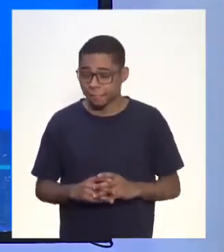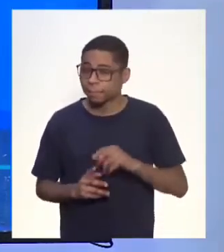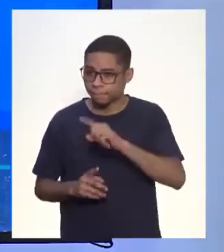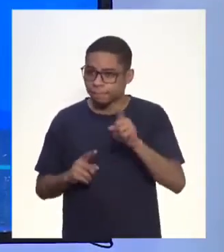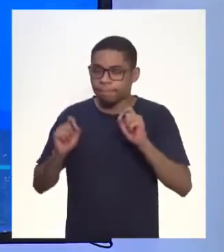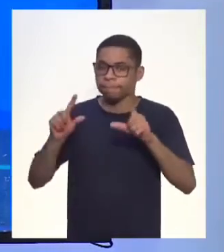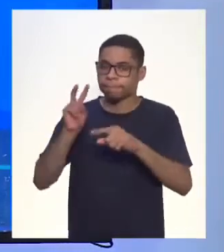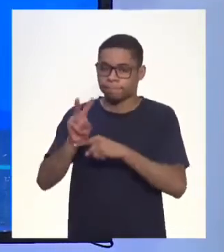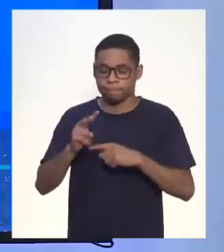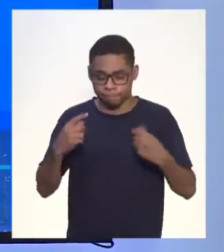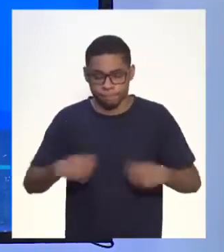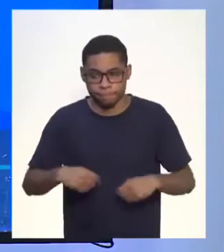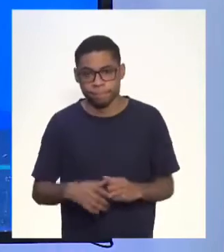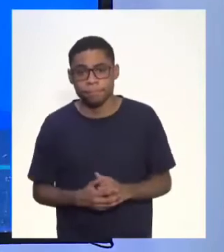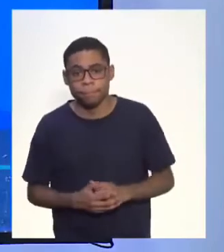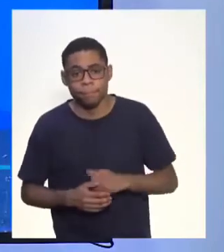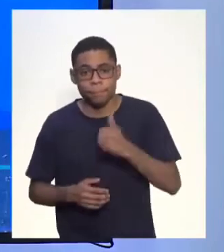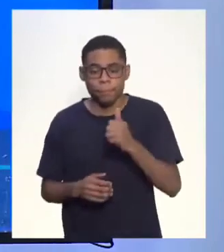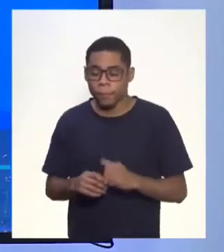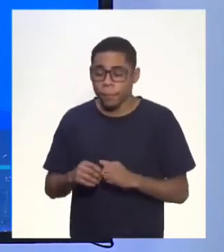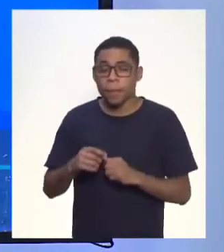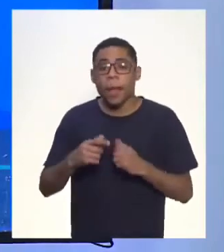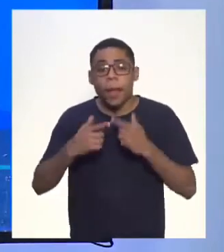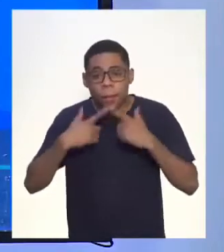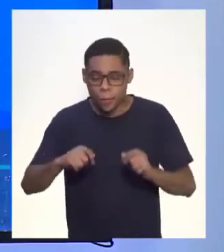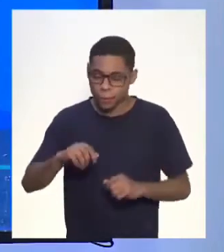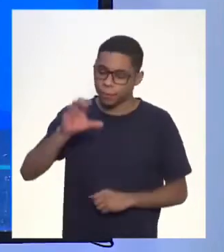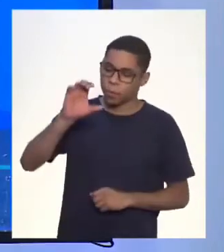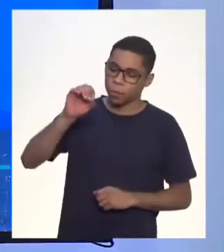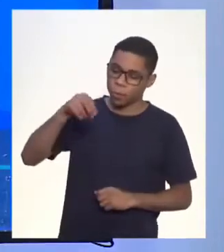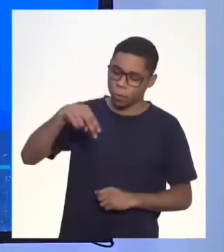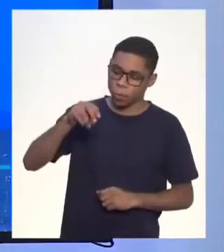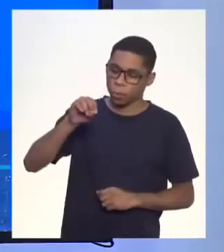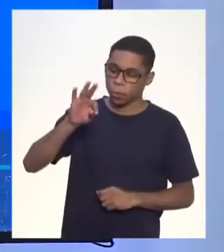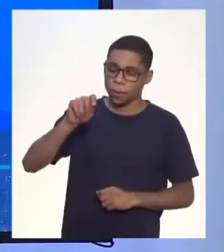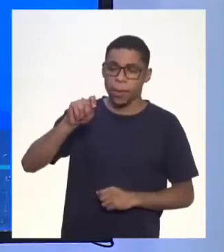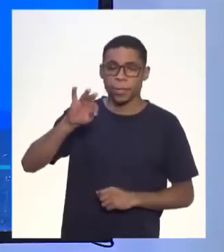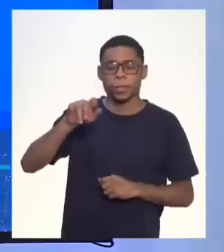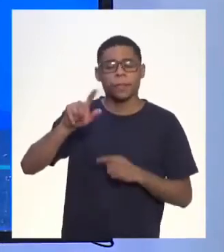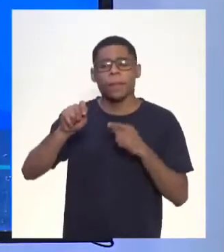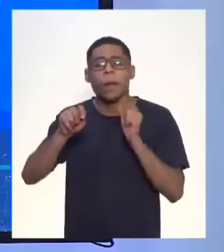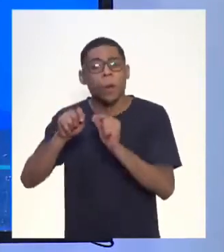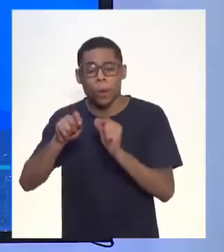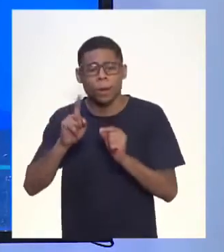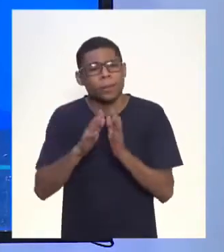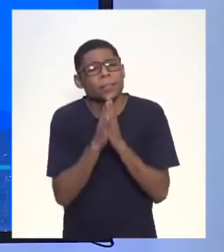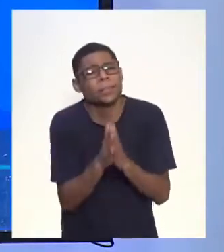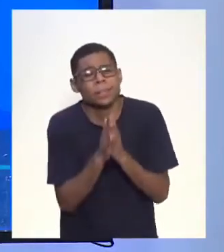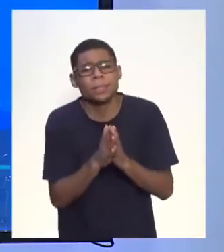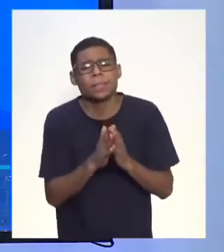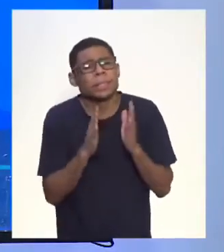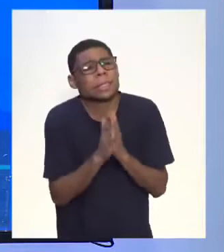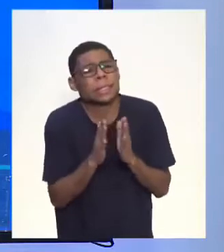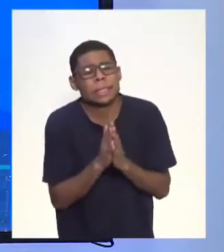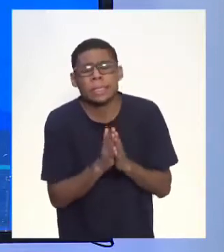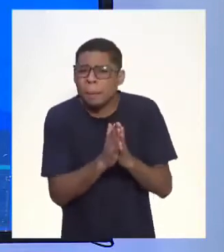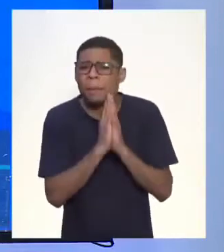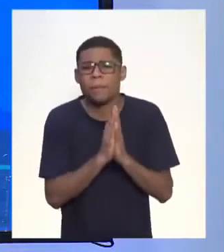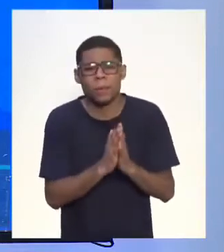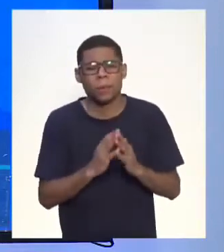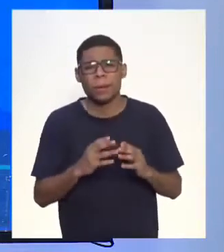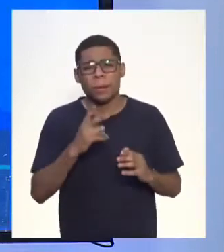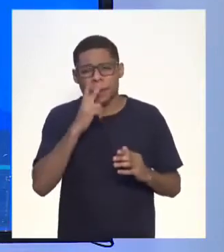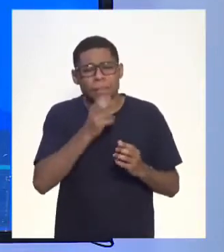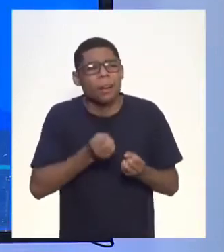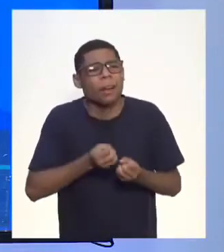questão. Então, na linguagem conotativa, ela é apelativa, ela vai direto com uma súplica, e